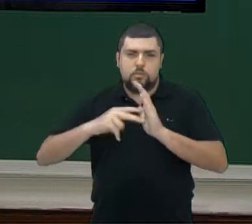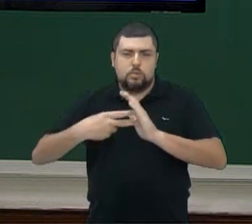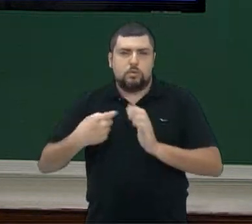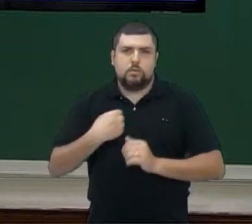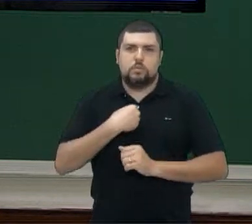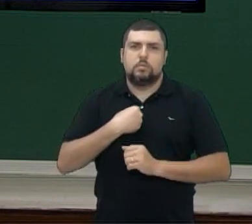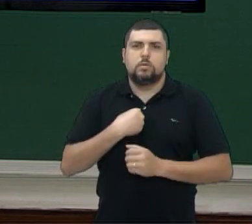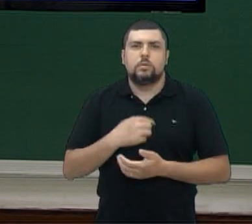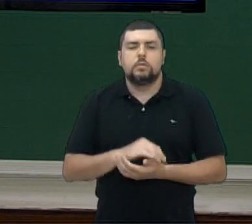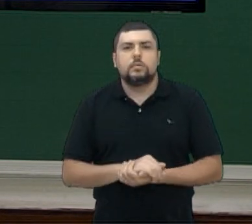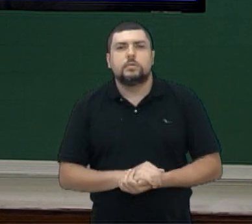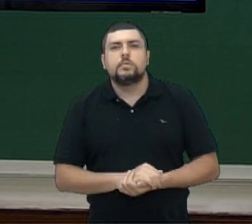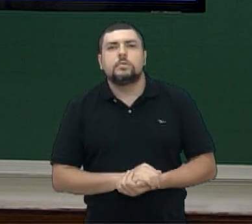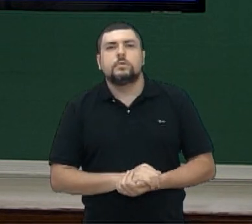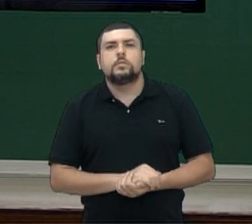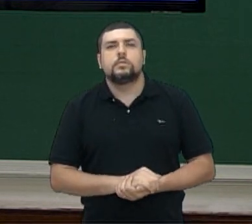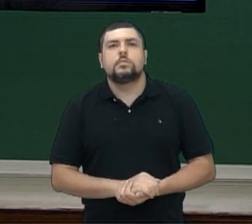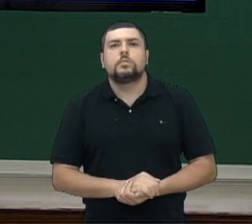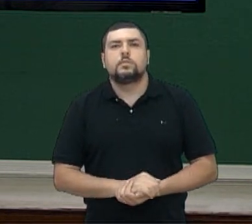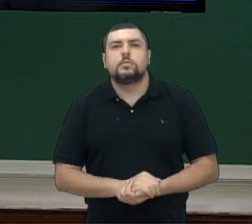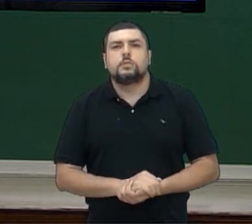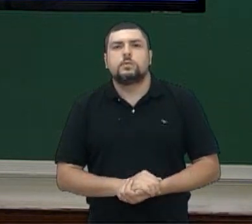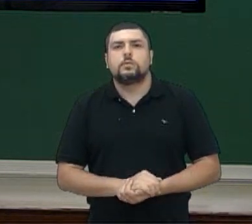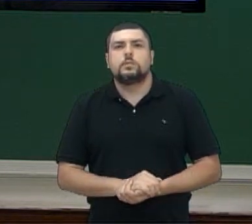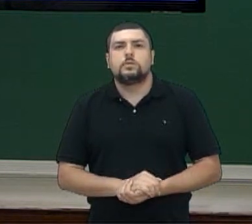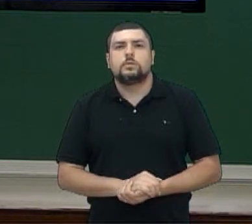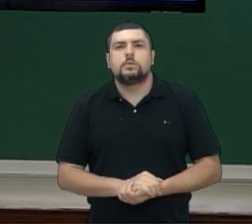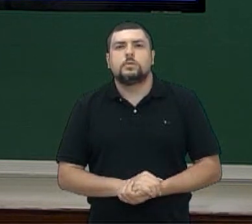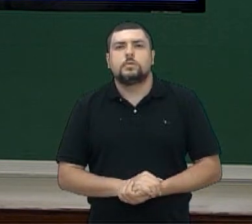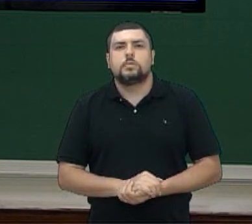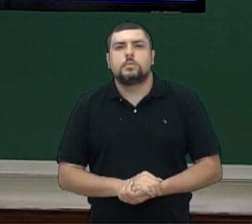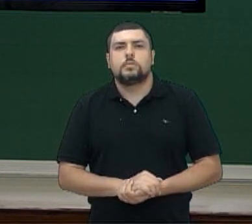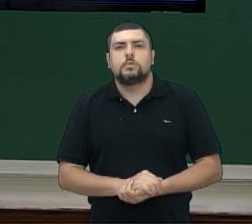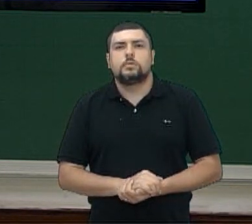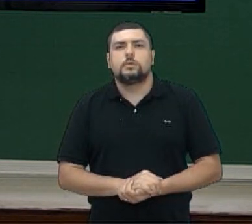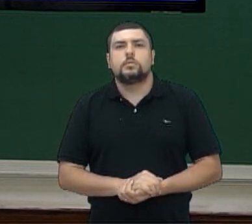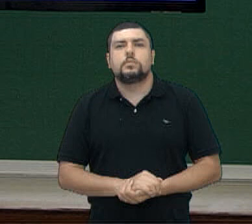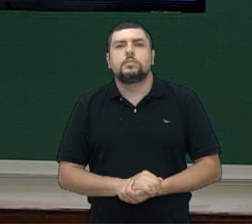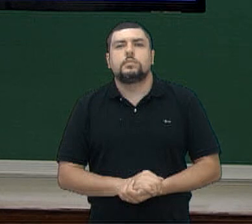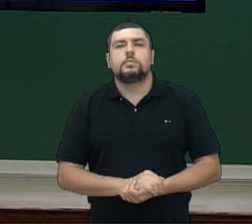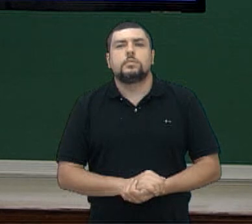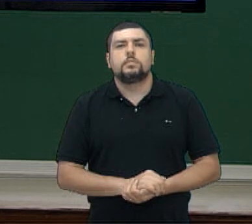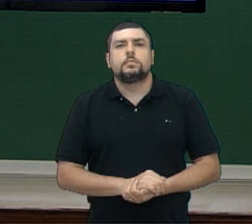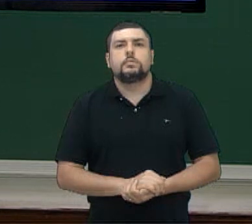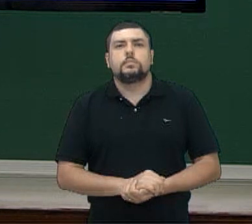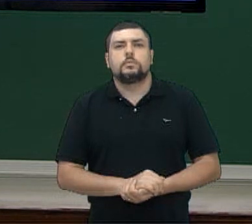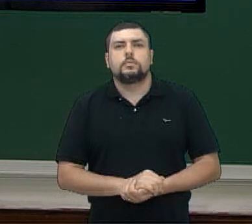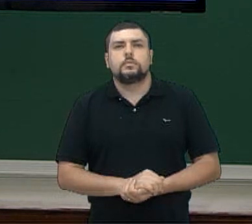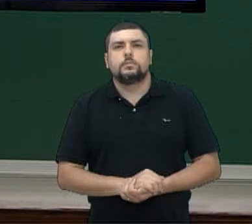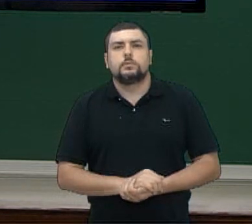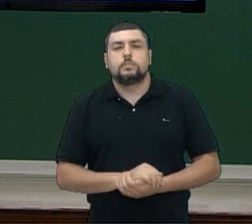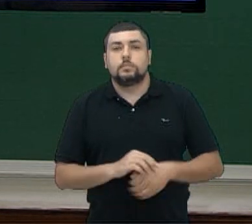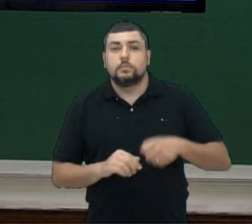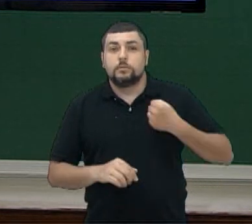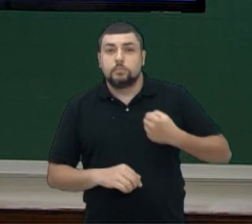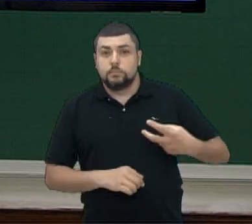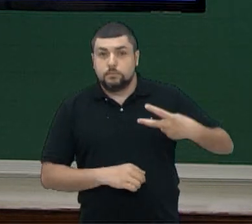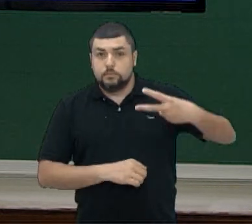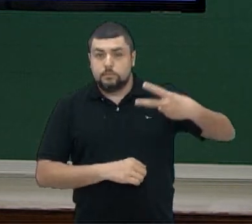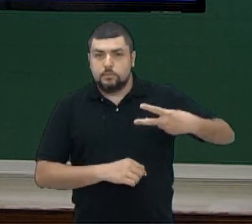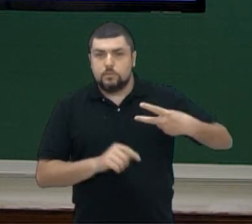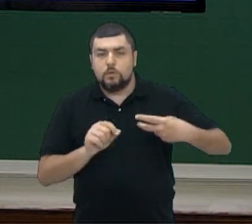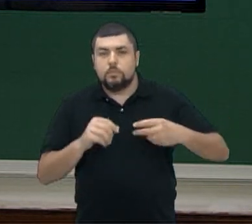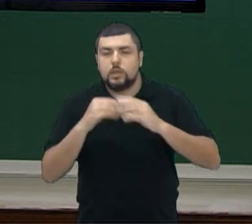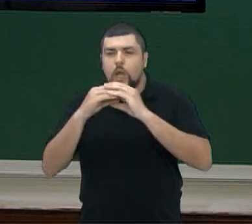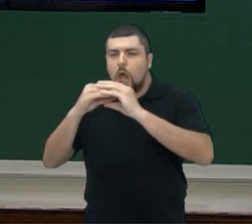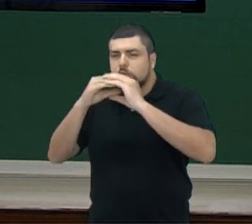você repetir. No, I wouldn't like to get what I want. E a número 2 era aquela situação do hambúrguer,